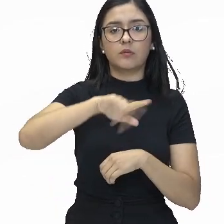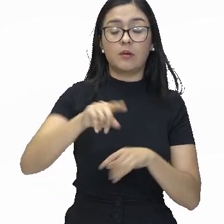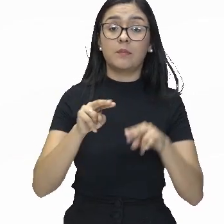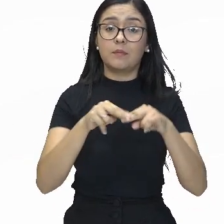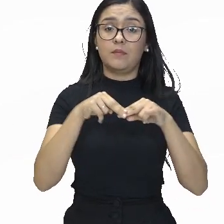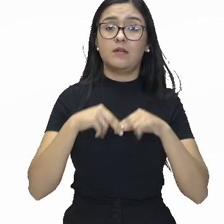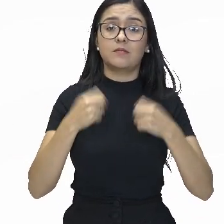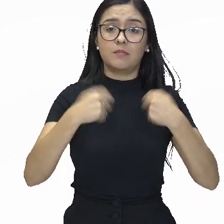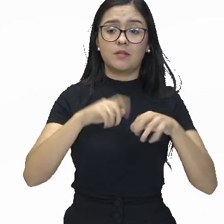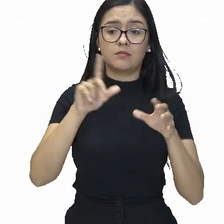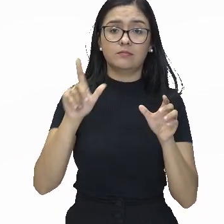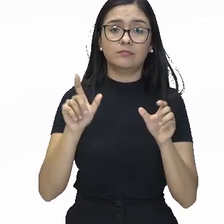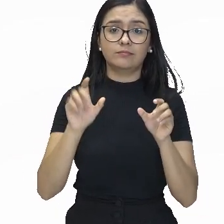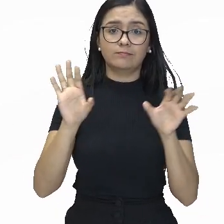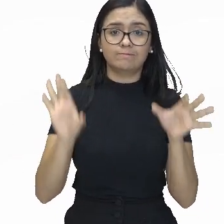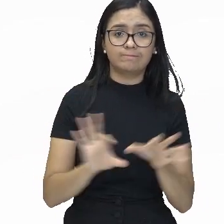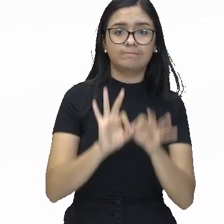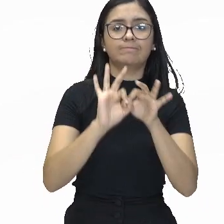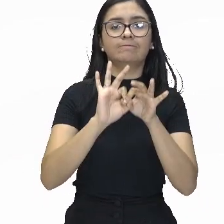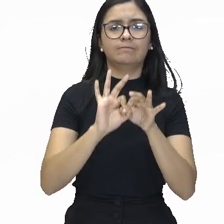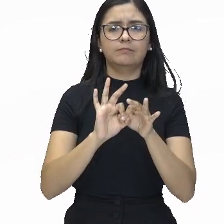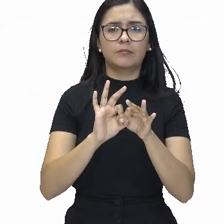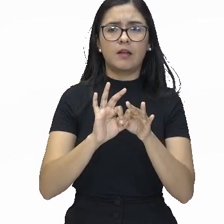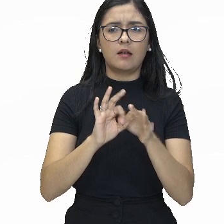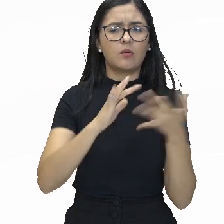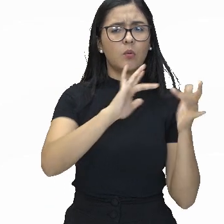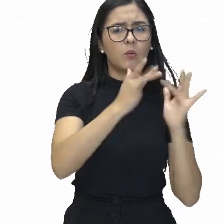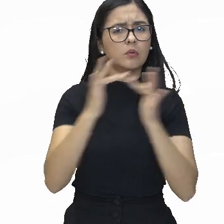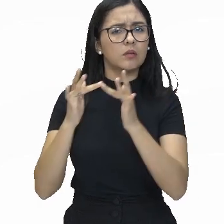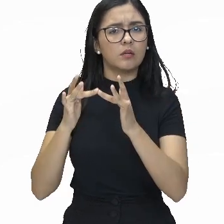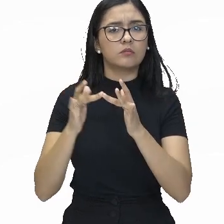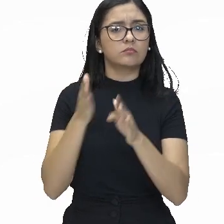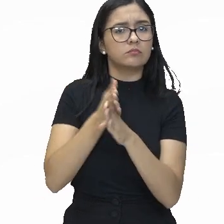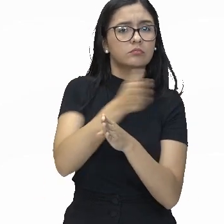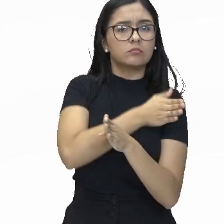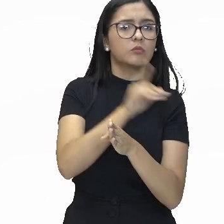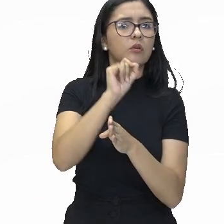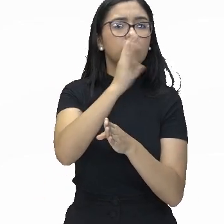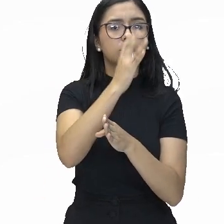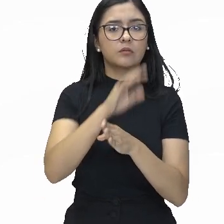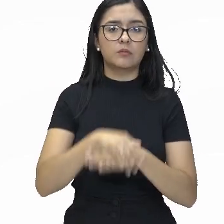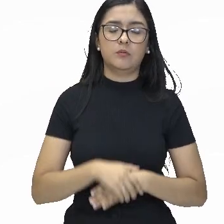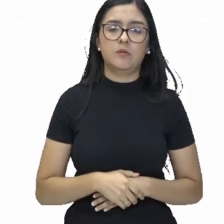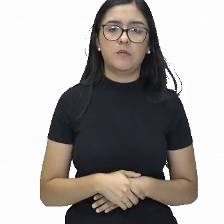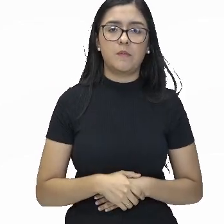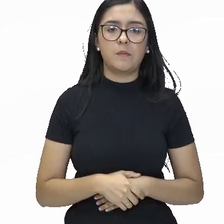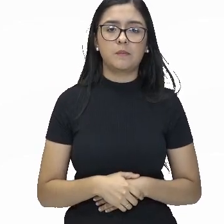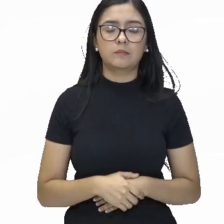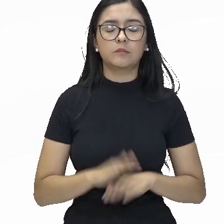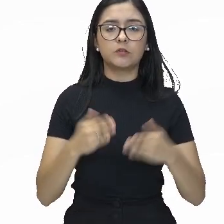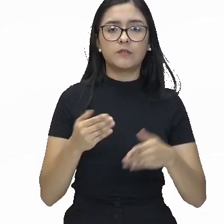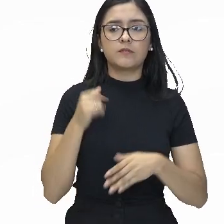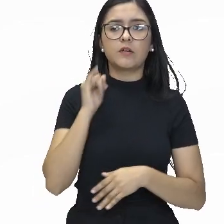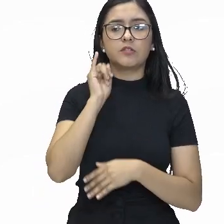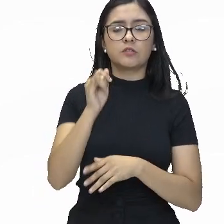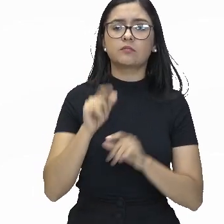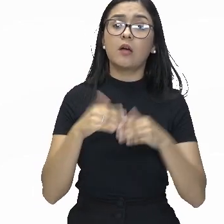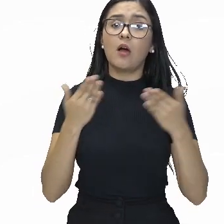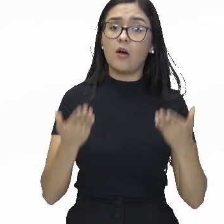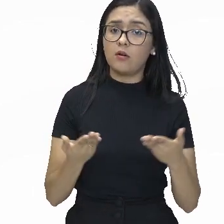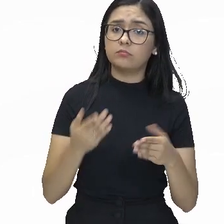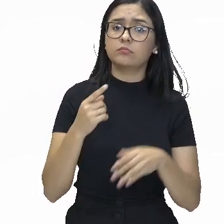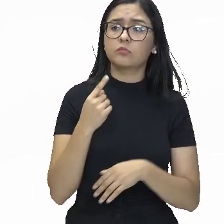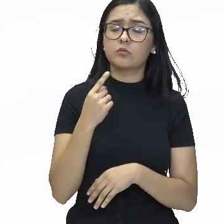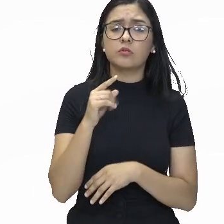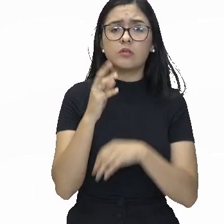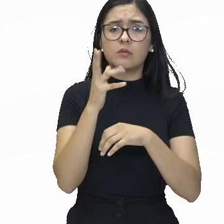para você compreender totalmente o sentido da frase, da oração. Você vai dizer só para chegar para uma pessoa e dizer, olha, embora isso tenha